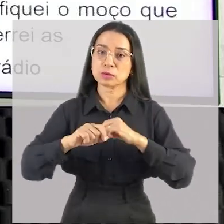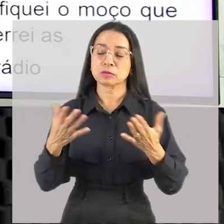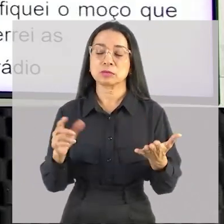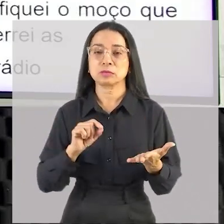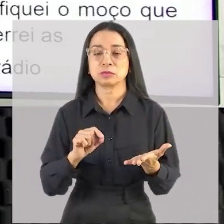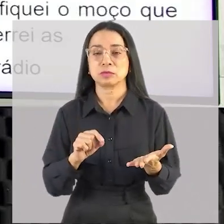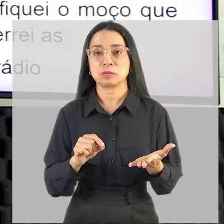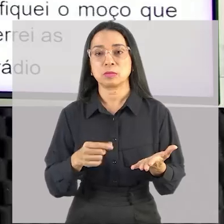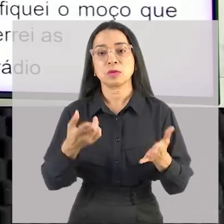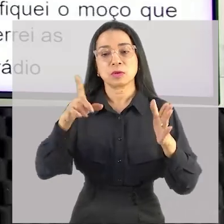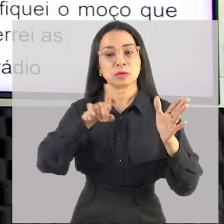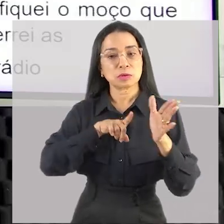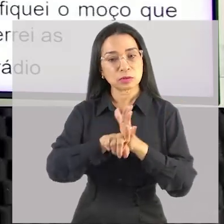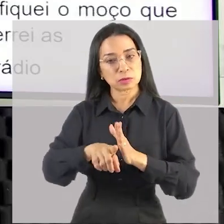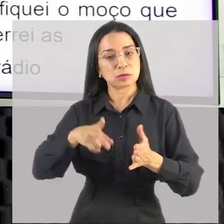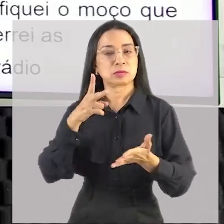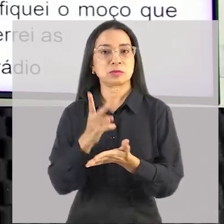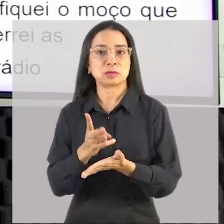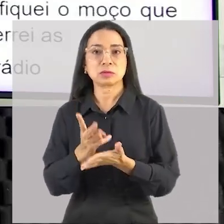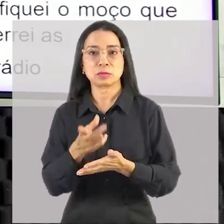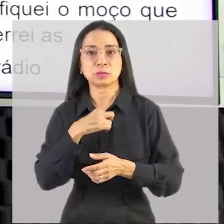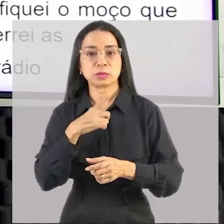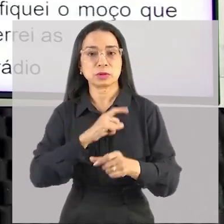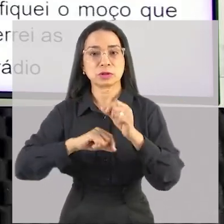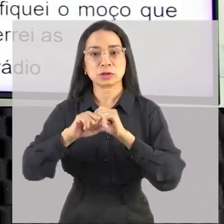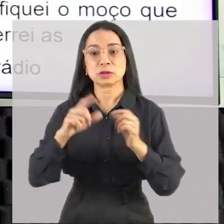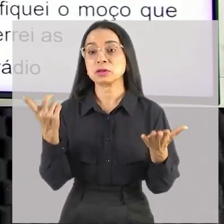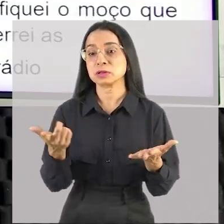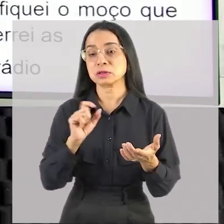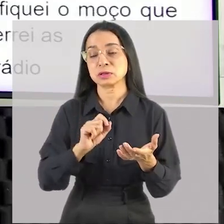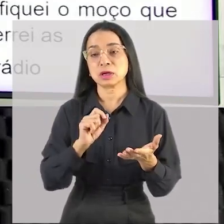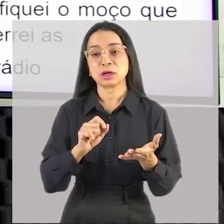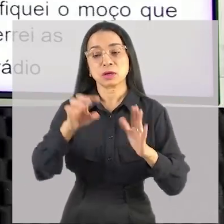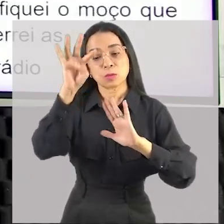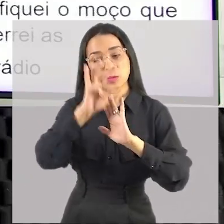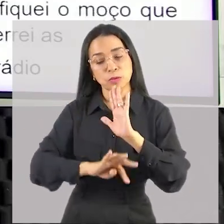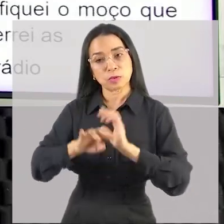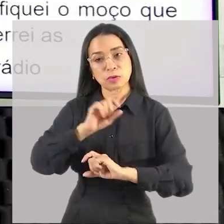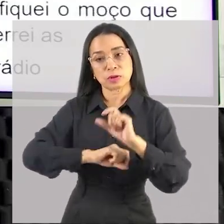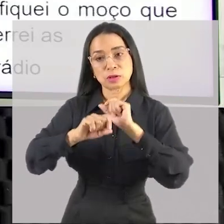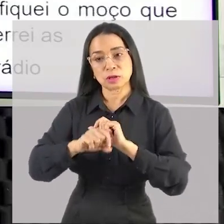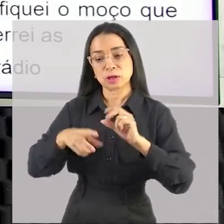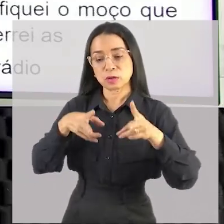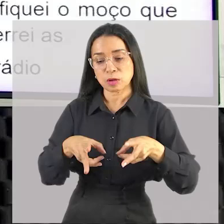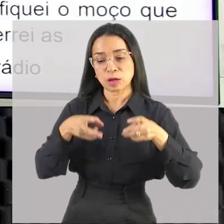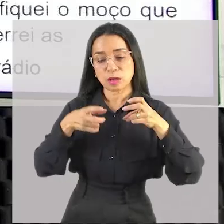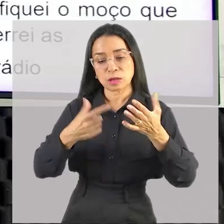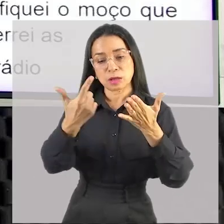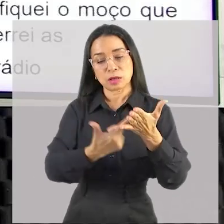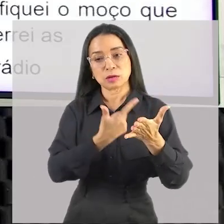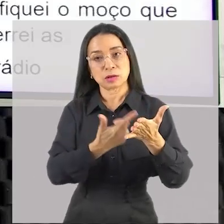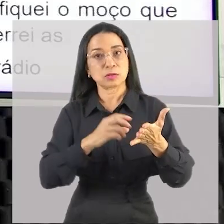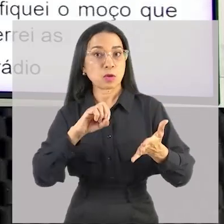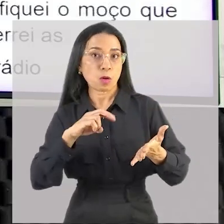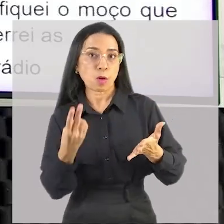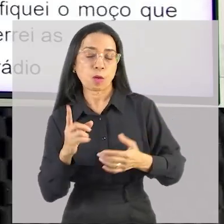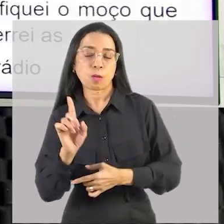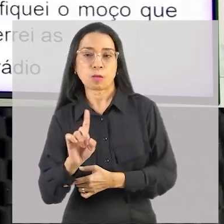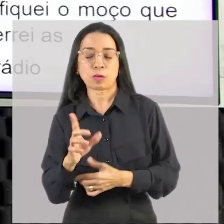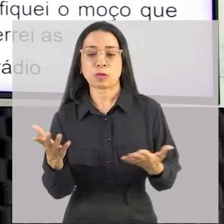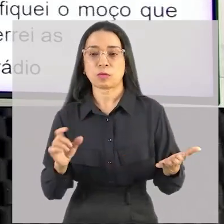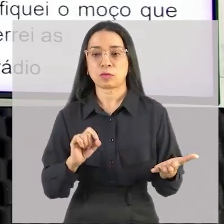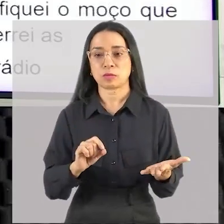exigidas. Então, as questões sempre têm esse quê aí de um texto retirado de uma obra ou não, tá